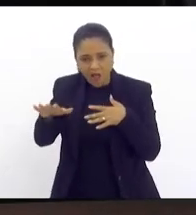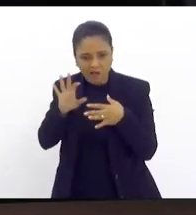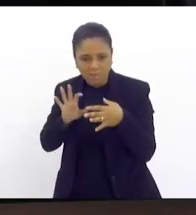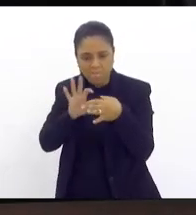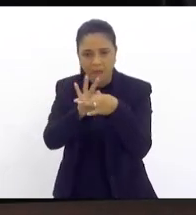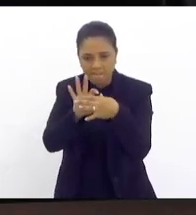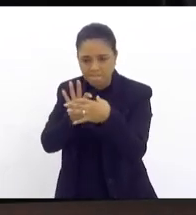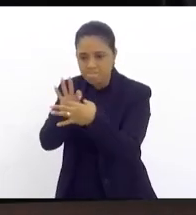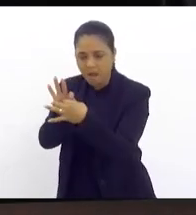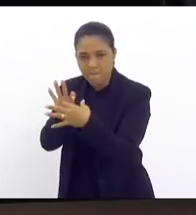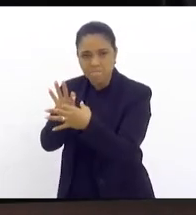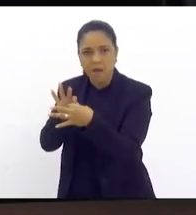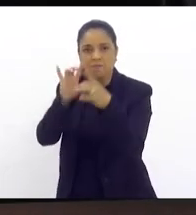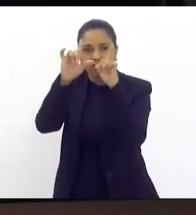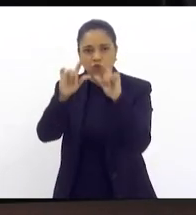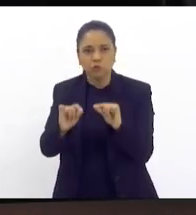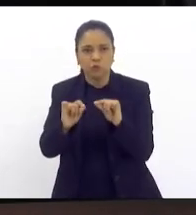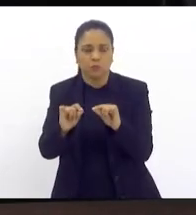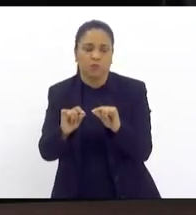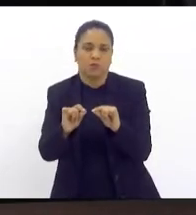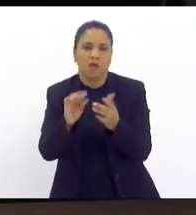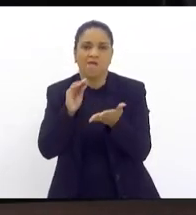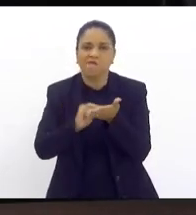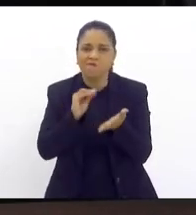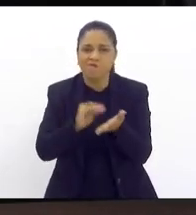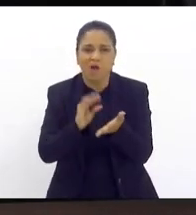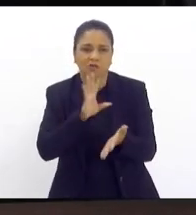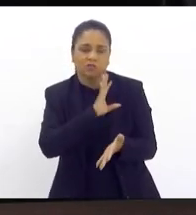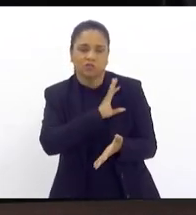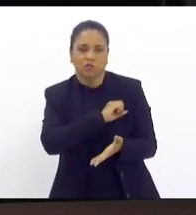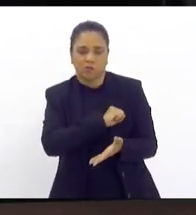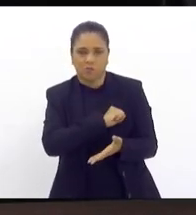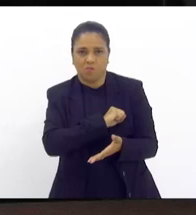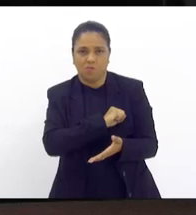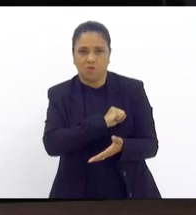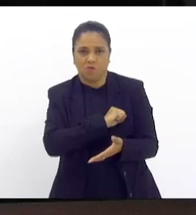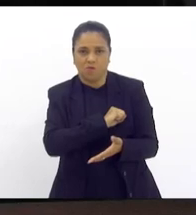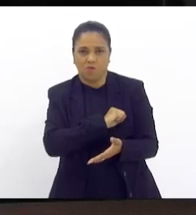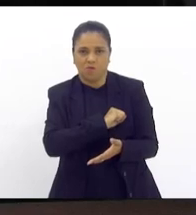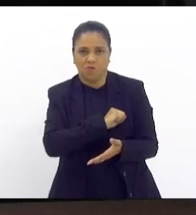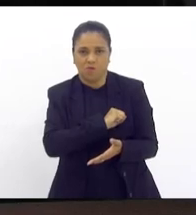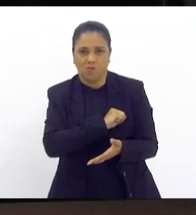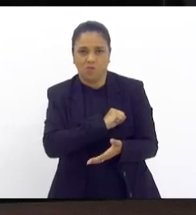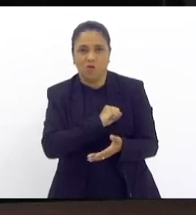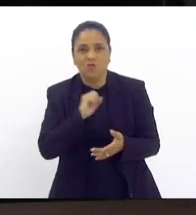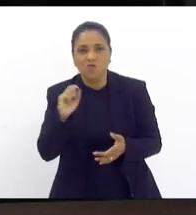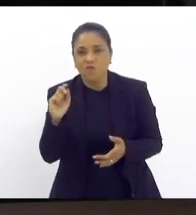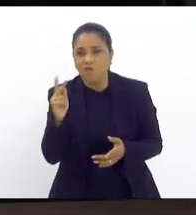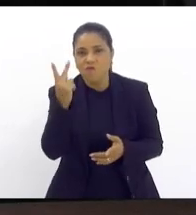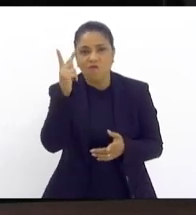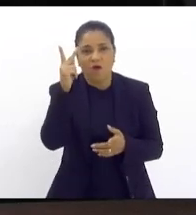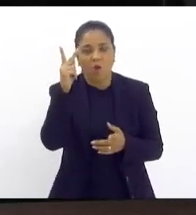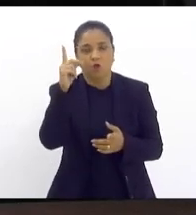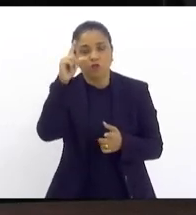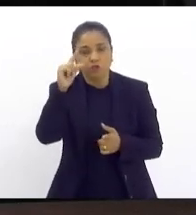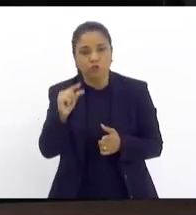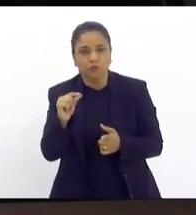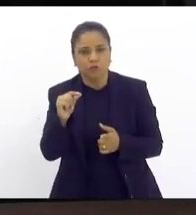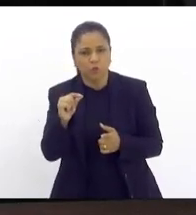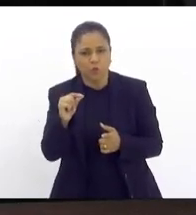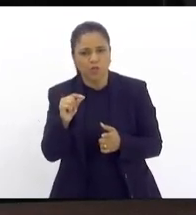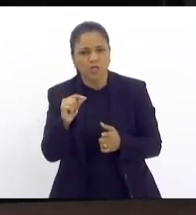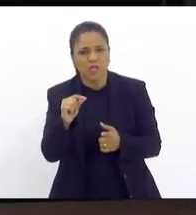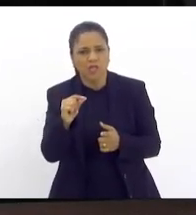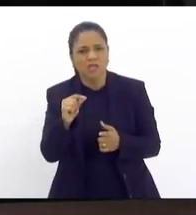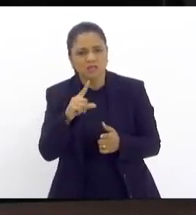esse desamor e essa decadência dos valores da Moral e da